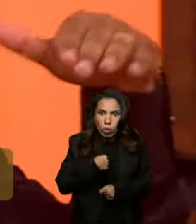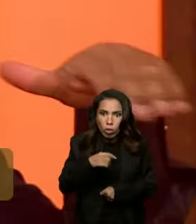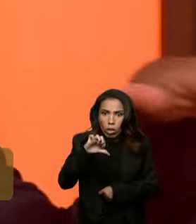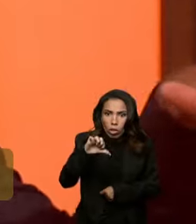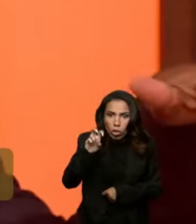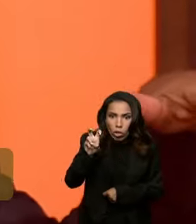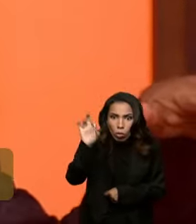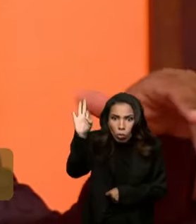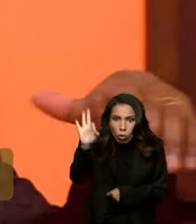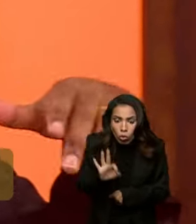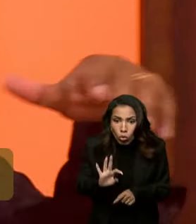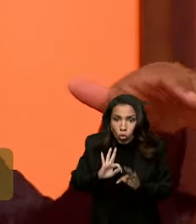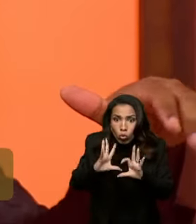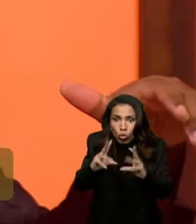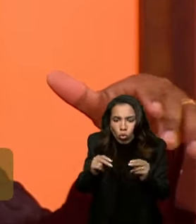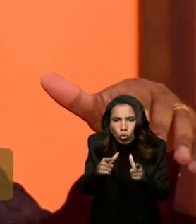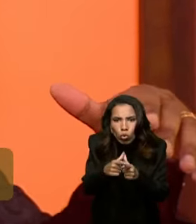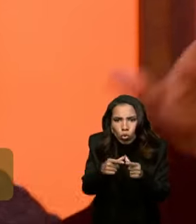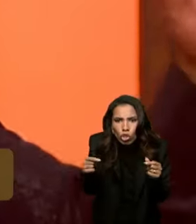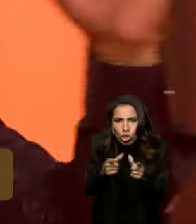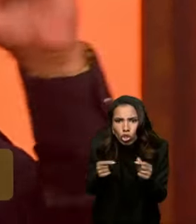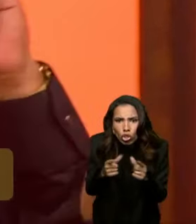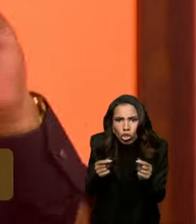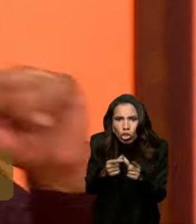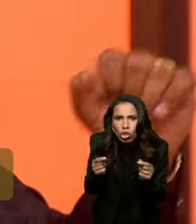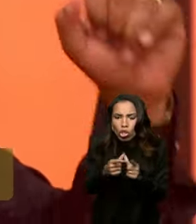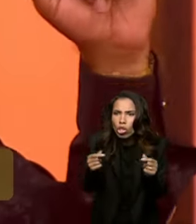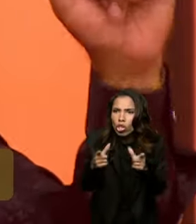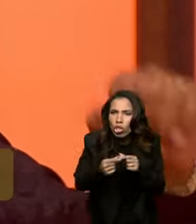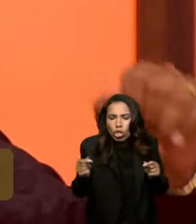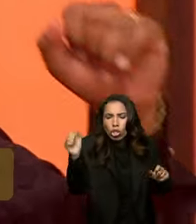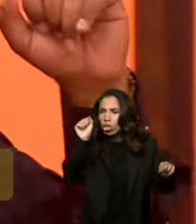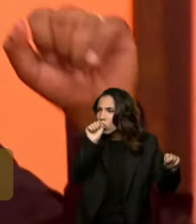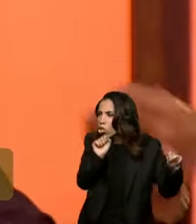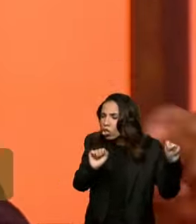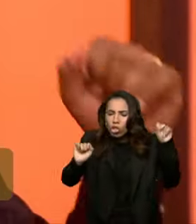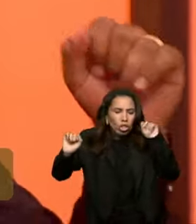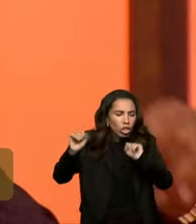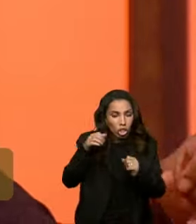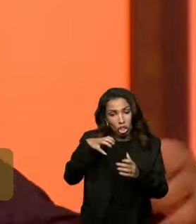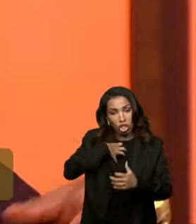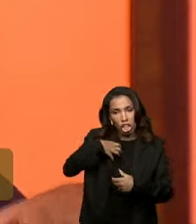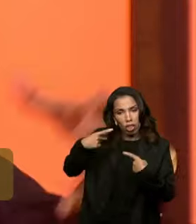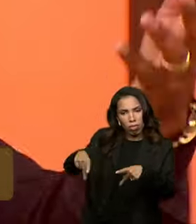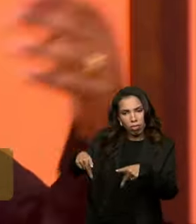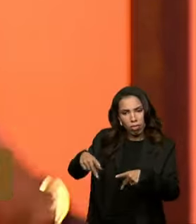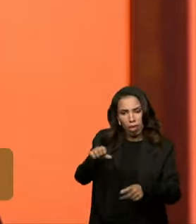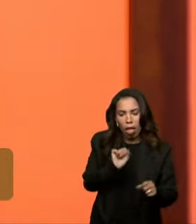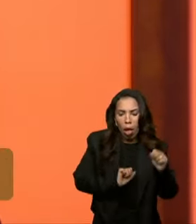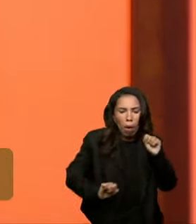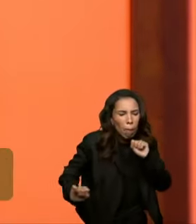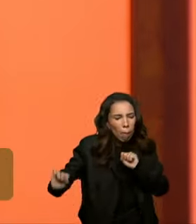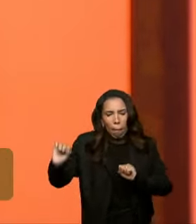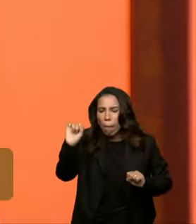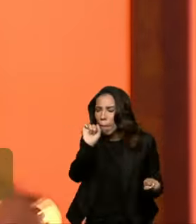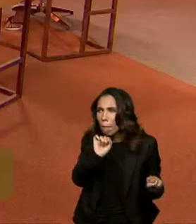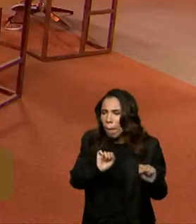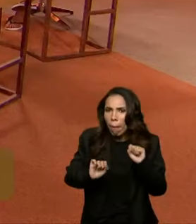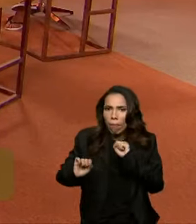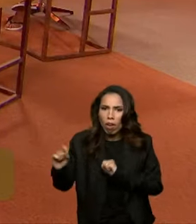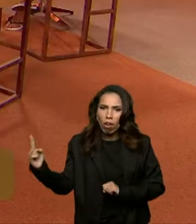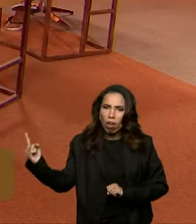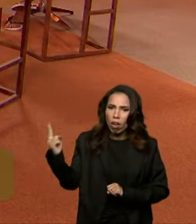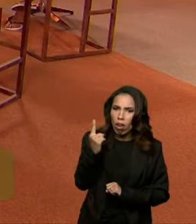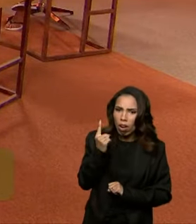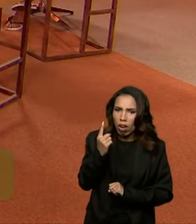do público era japonês. Aí eu fiquei olhando aquilo, a japonesa sambando lá do jeito dela, as coisas e tal. Aí quando os caras vieram no camarim falar comigo, eu falei, pô,